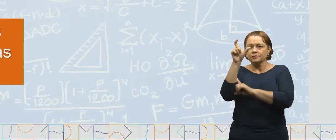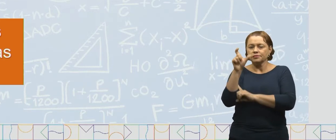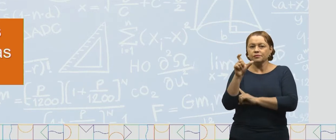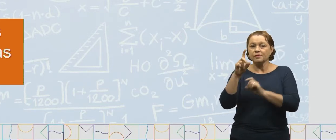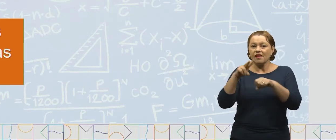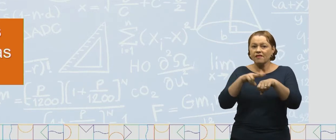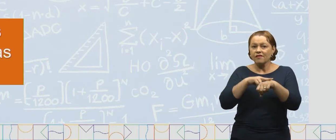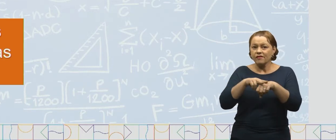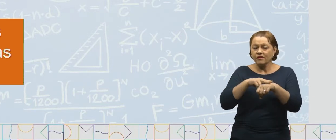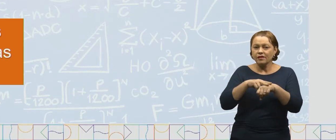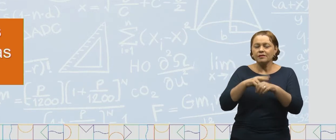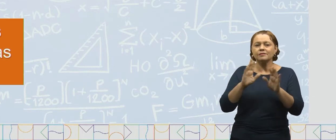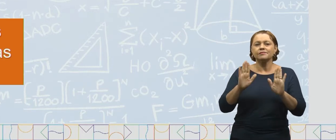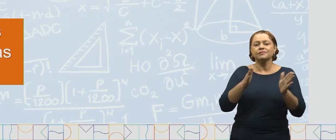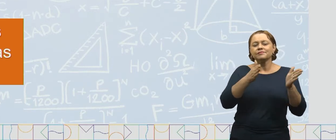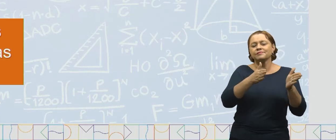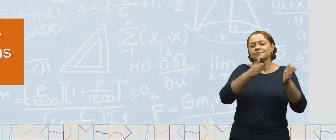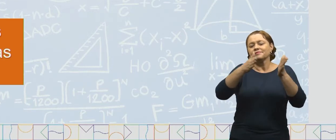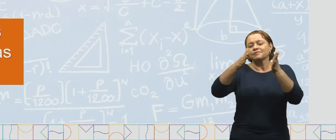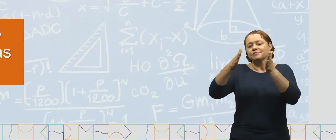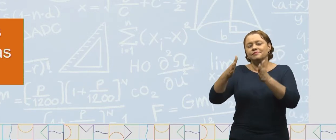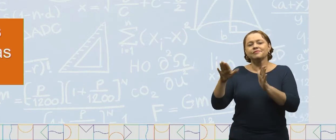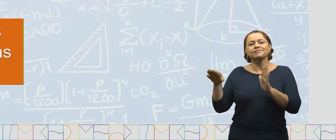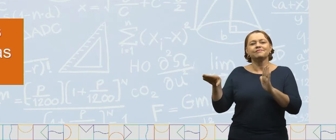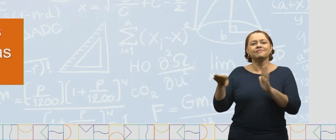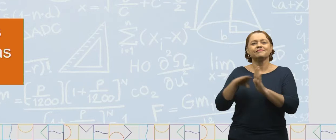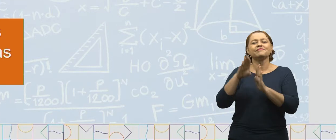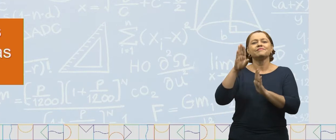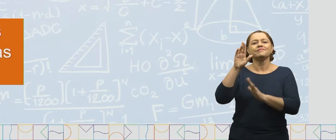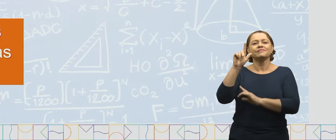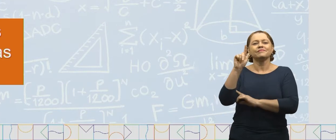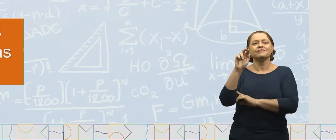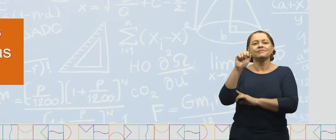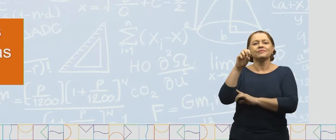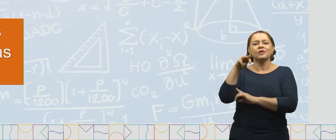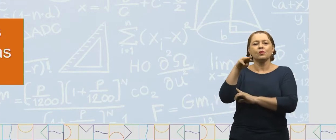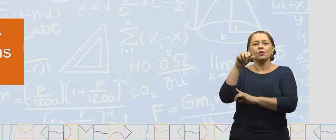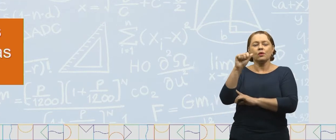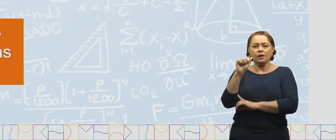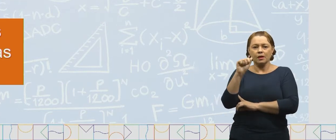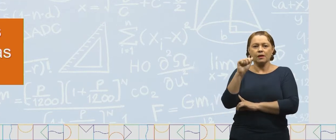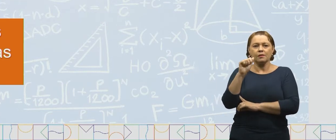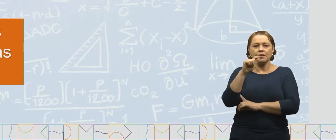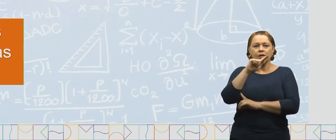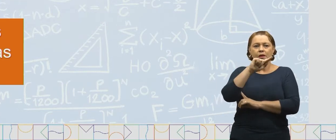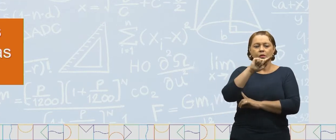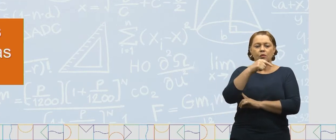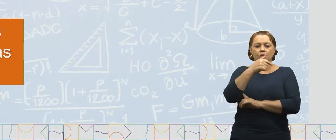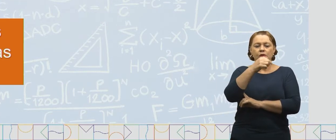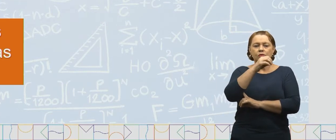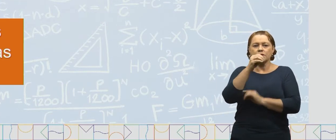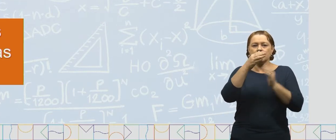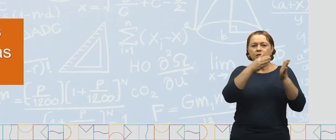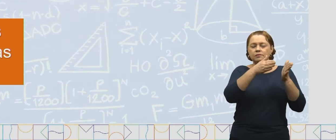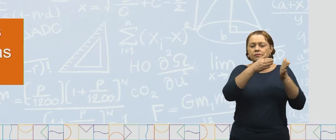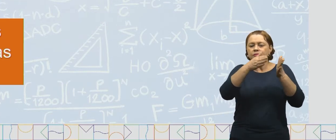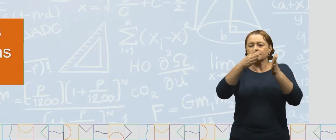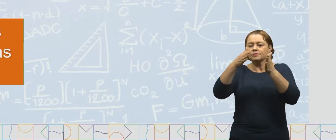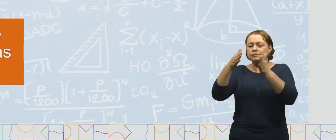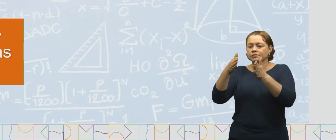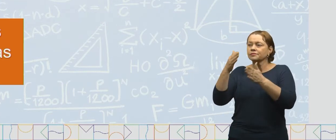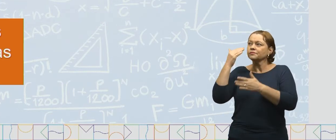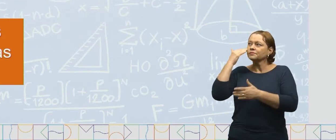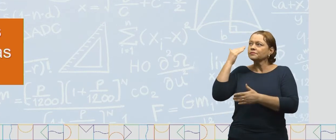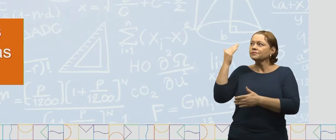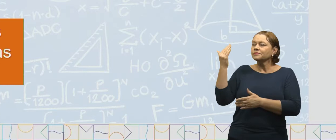tabela. Finalmente aí chegamos o grama. Movemos os 1.700